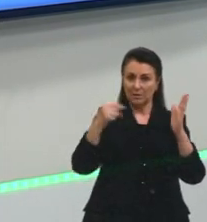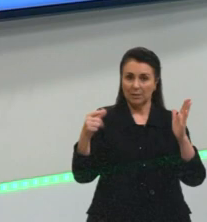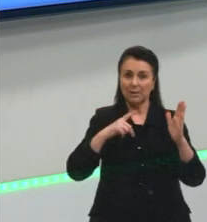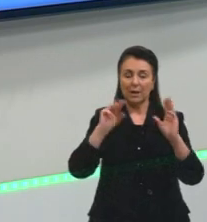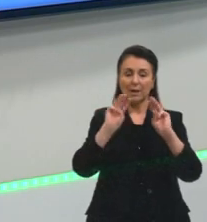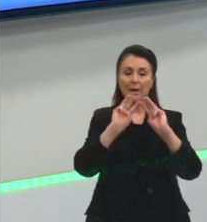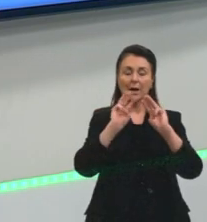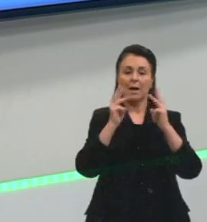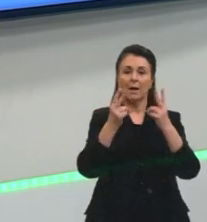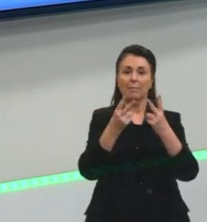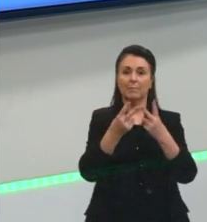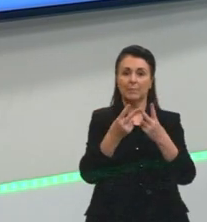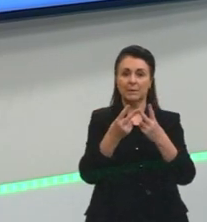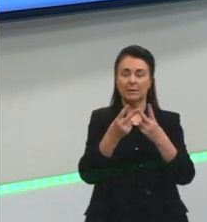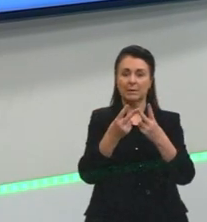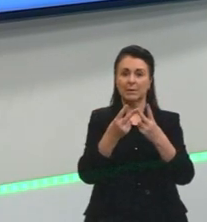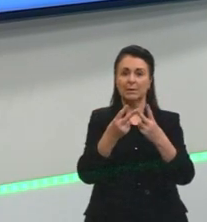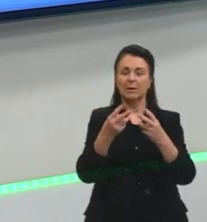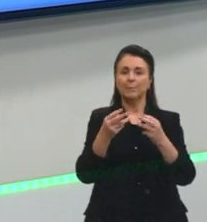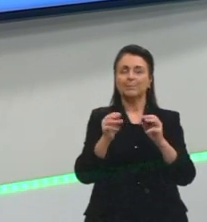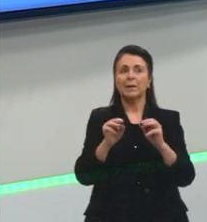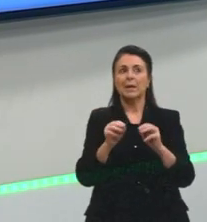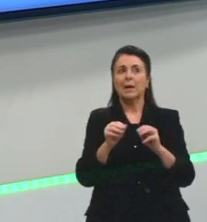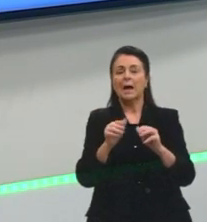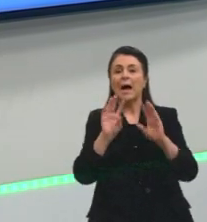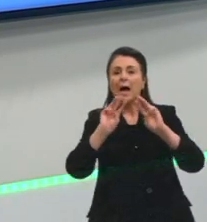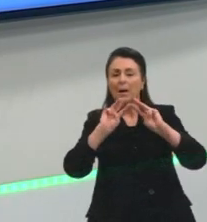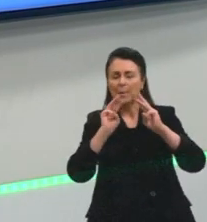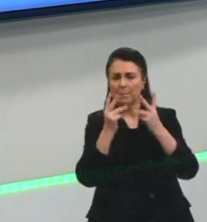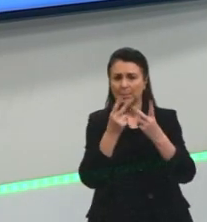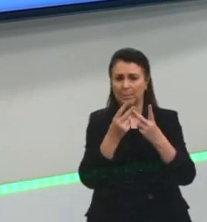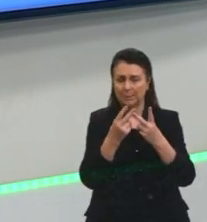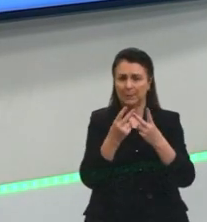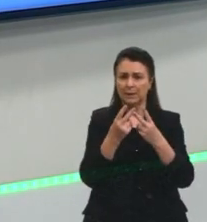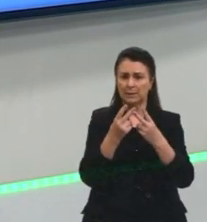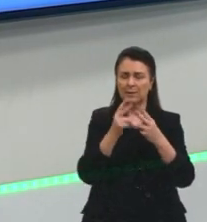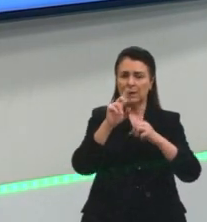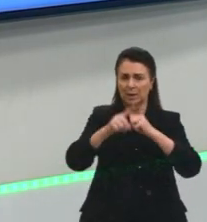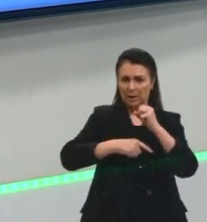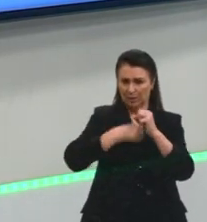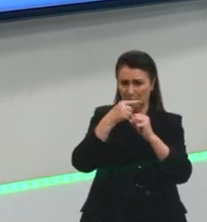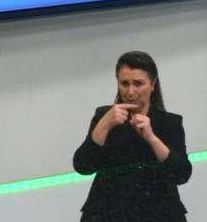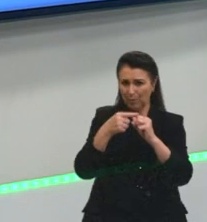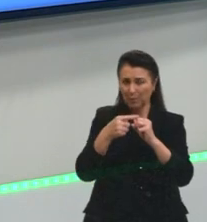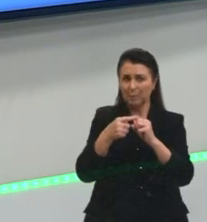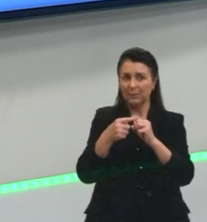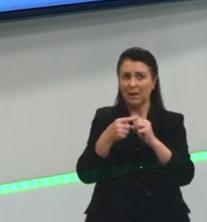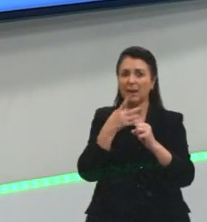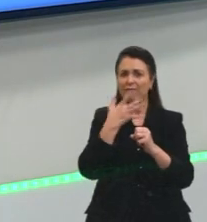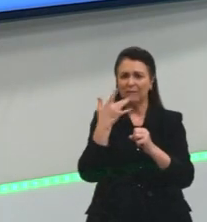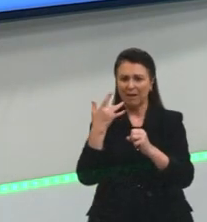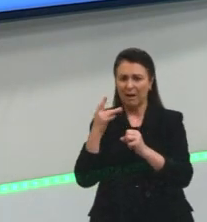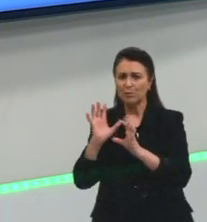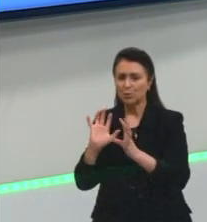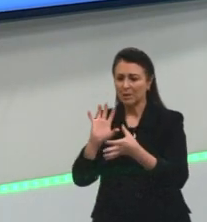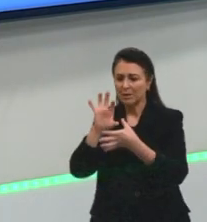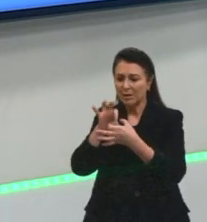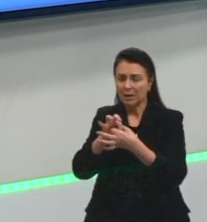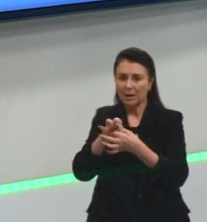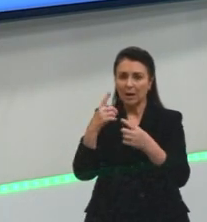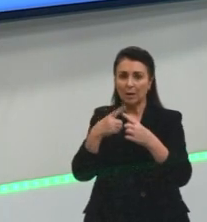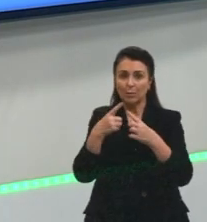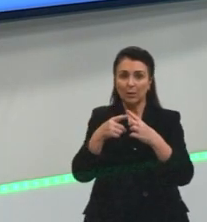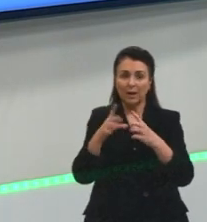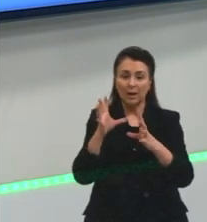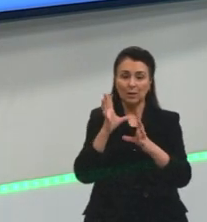massa atômica a massa atômica ela é fácil de gente ir conseguir entrar porque a massa é o